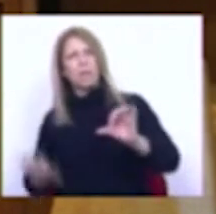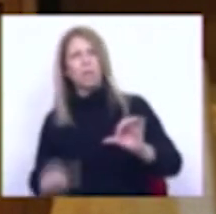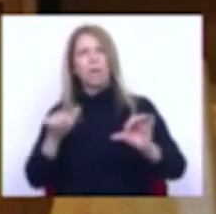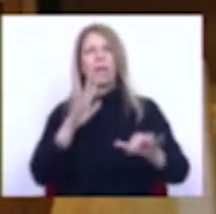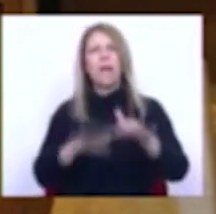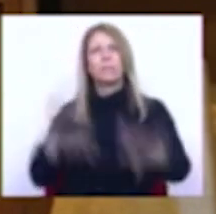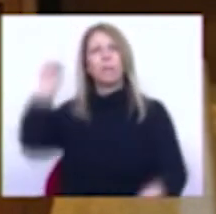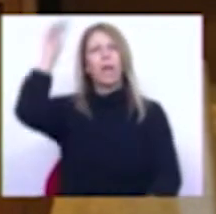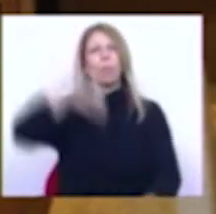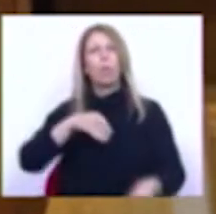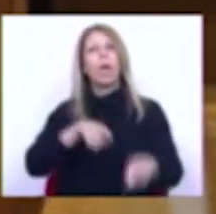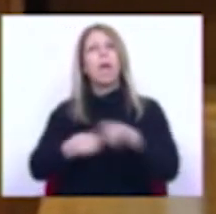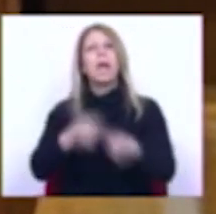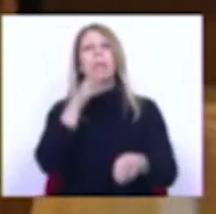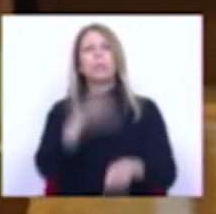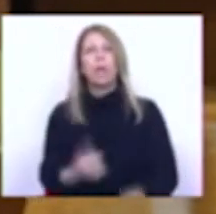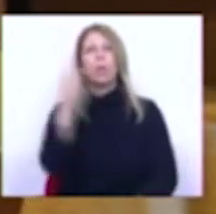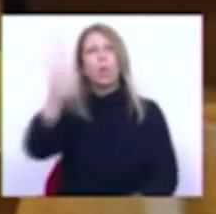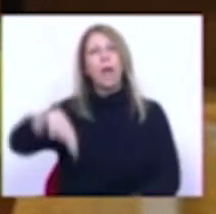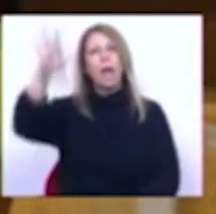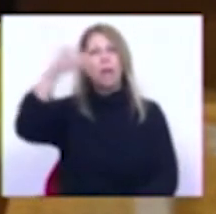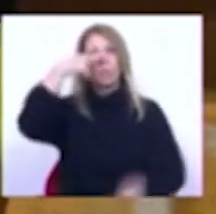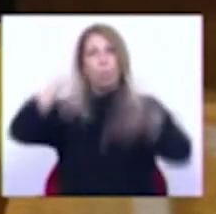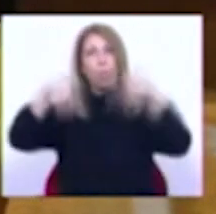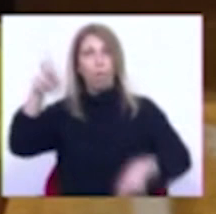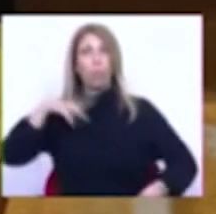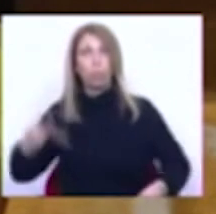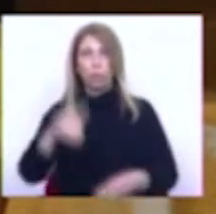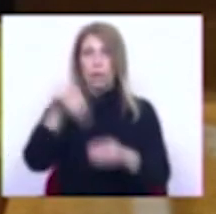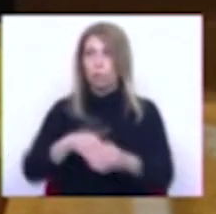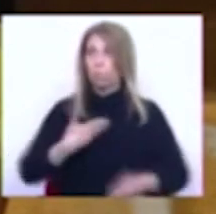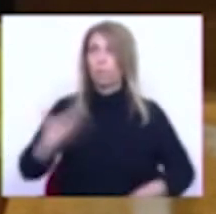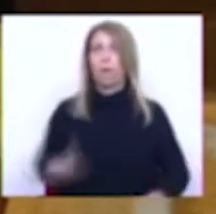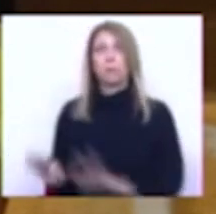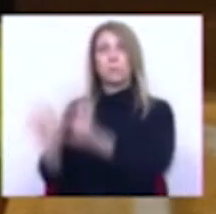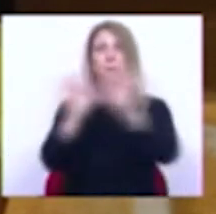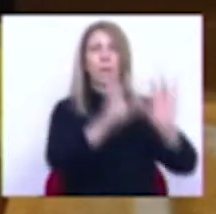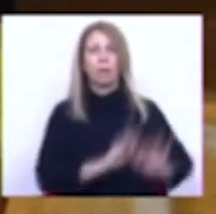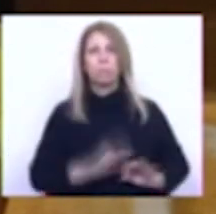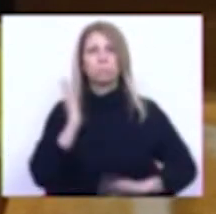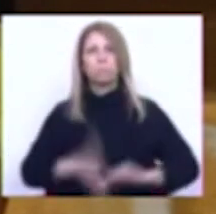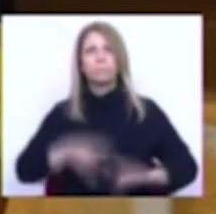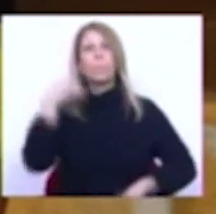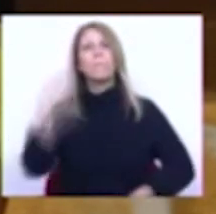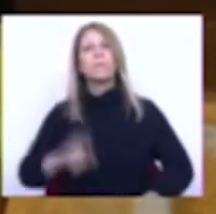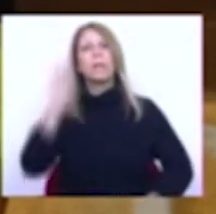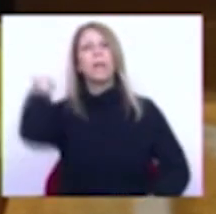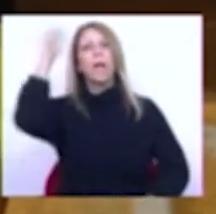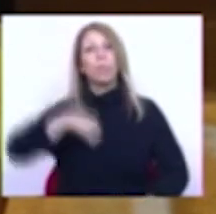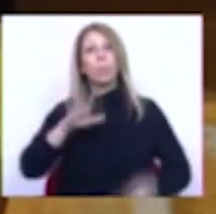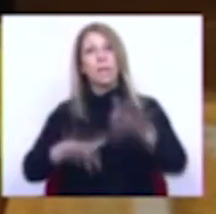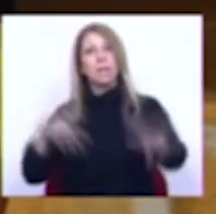por um deputado eleito pelo povo português, com a mesma legitimidade que todos os outros, ser interrompido pelo Presidente da Assembleia da